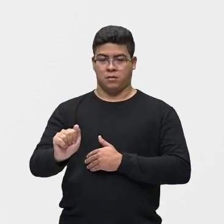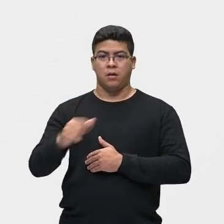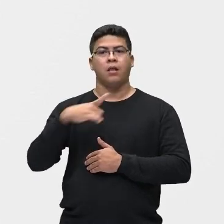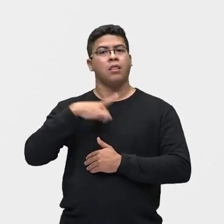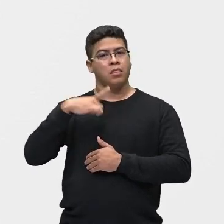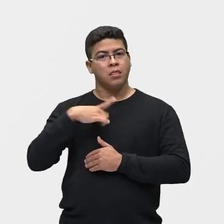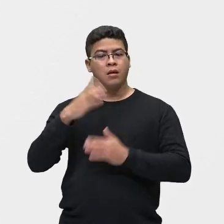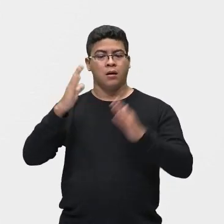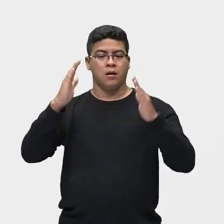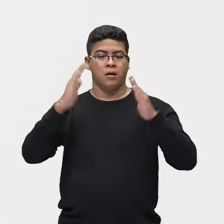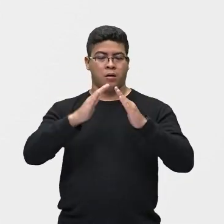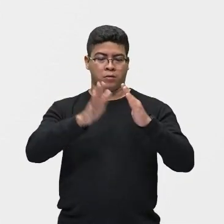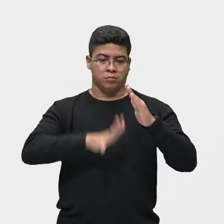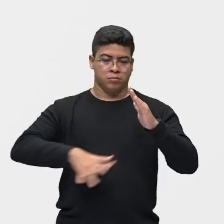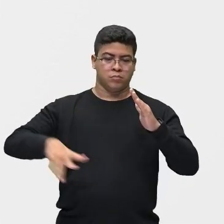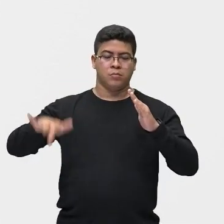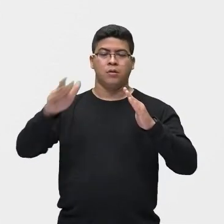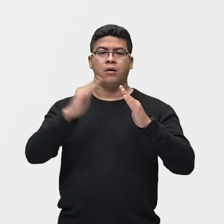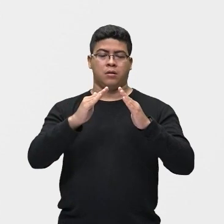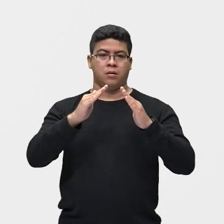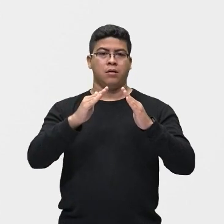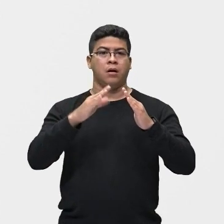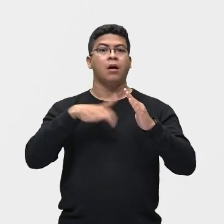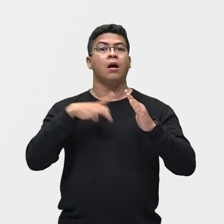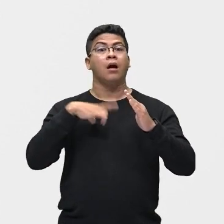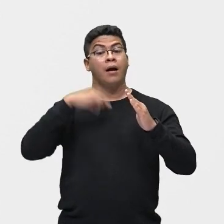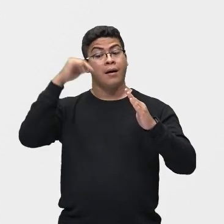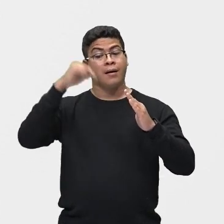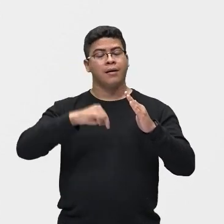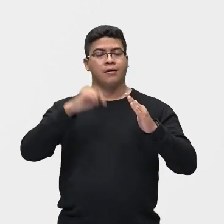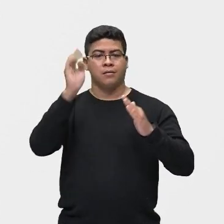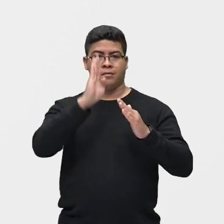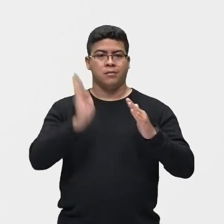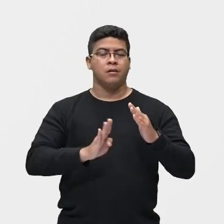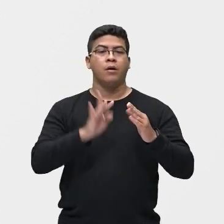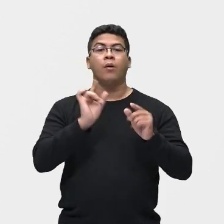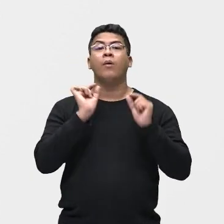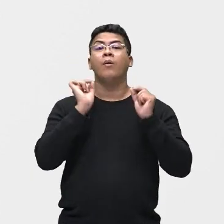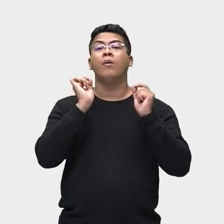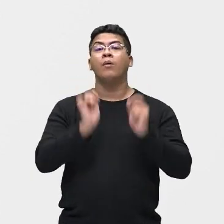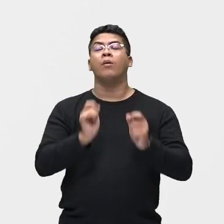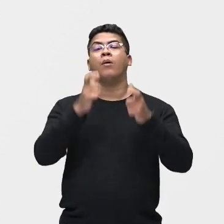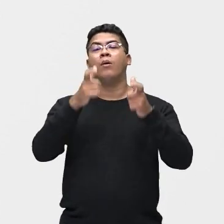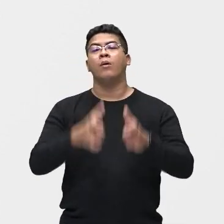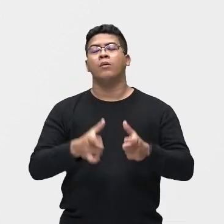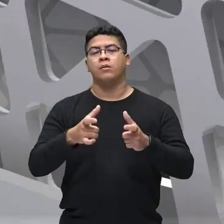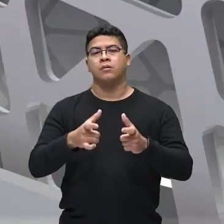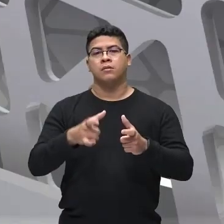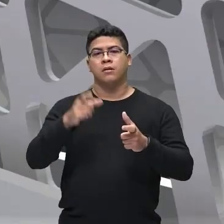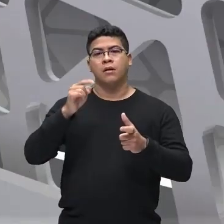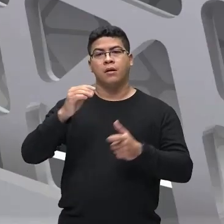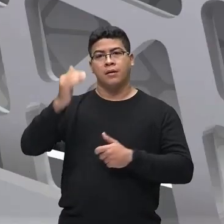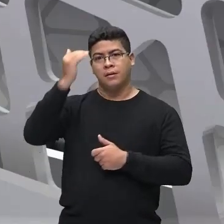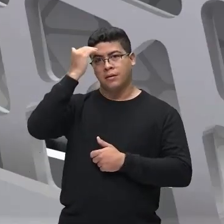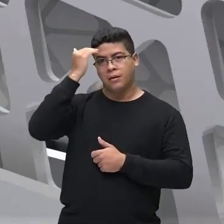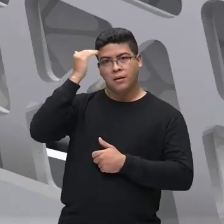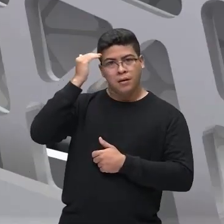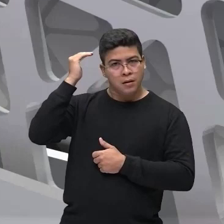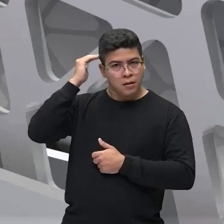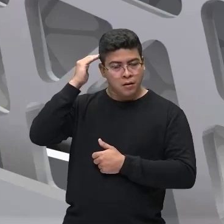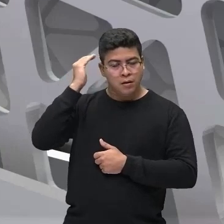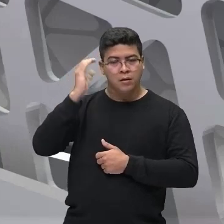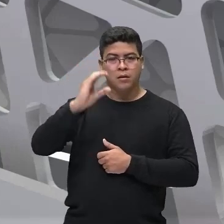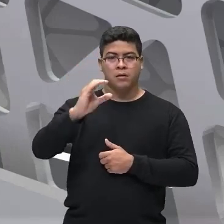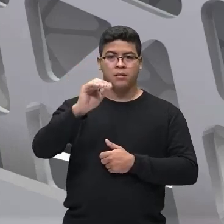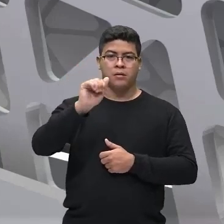que agora nós vamos colocar para vocês, onde ela resgata os valores da religião do Candomblé,